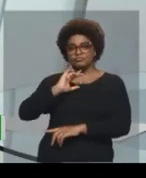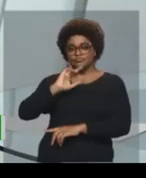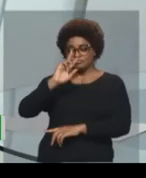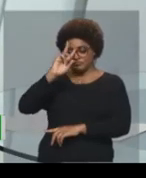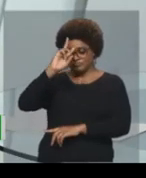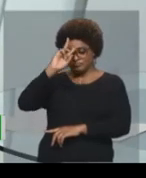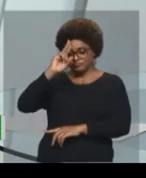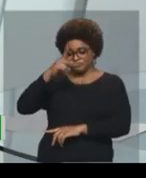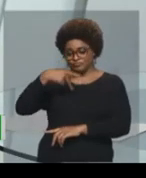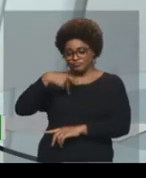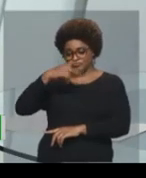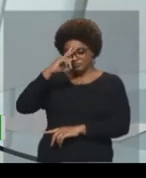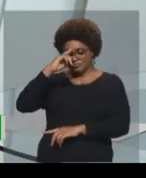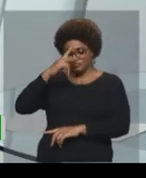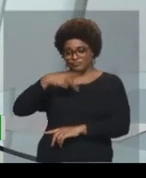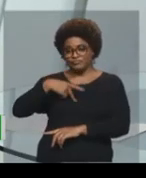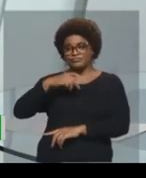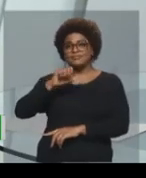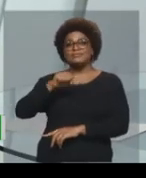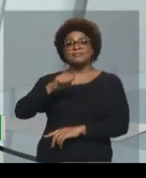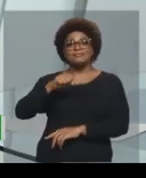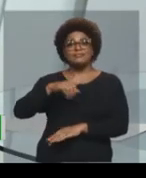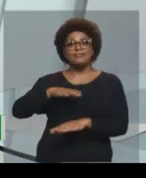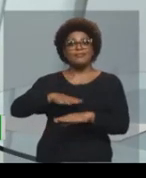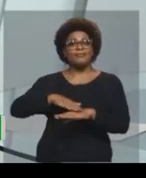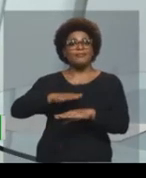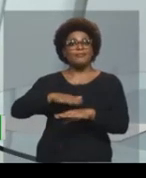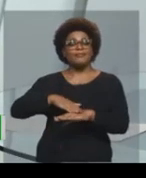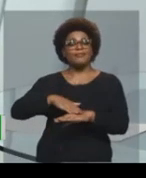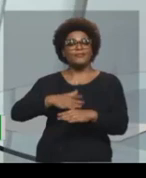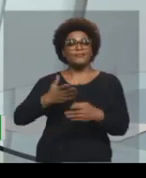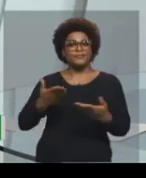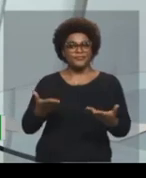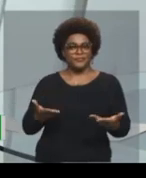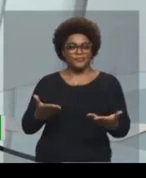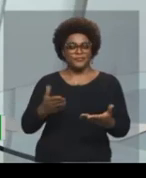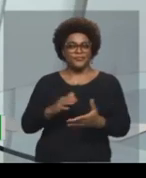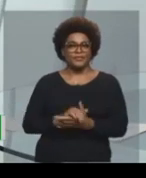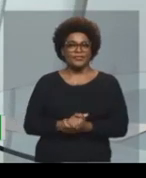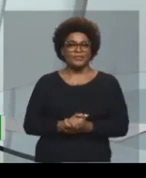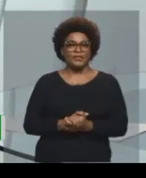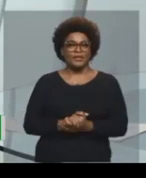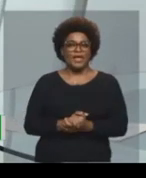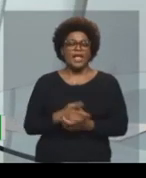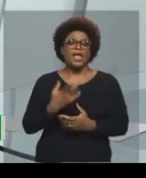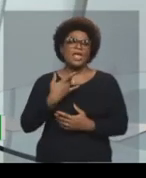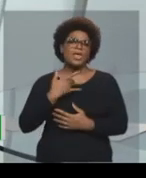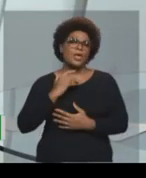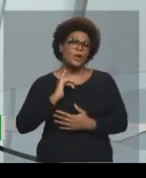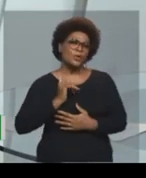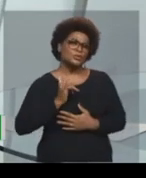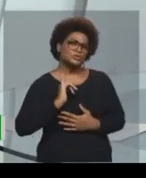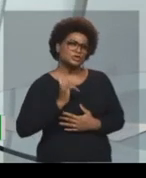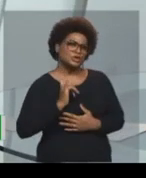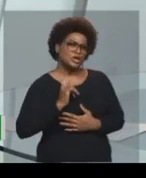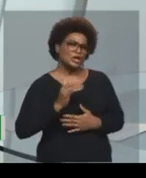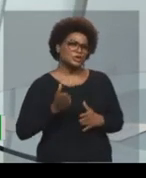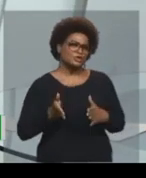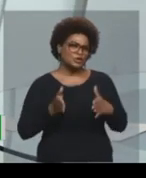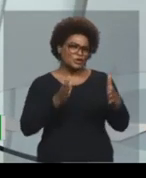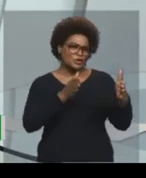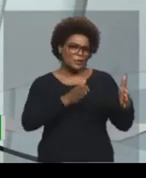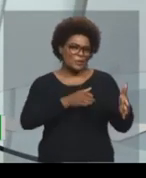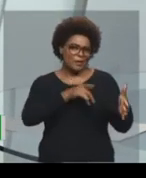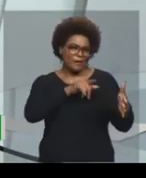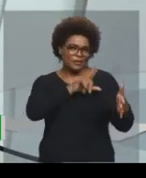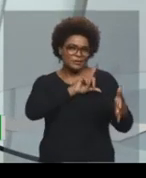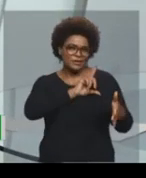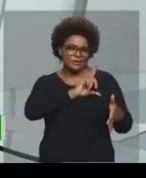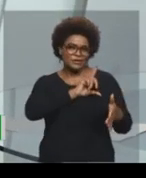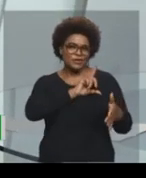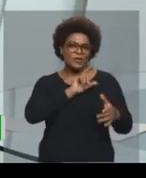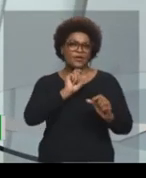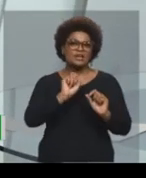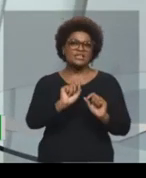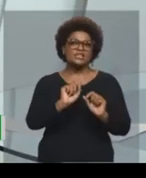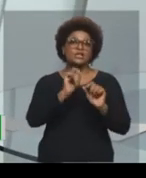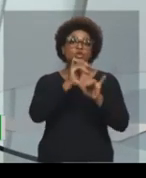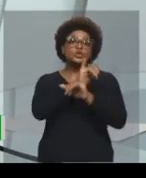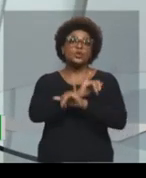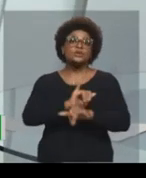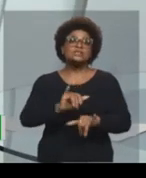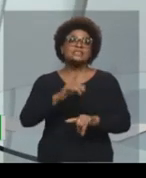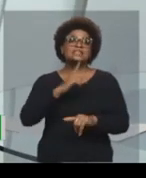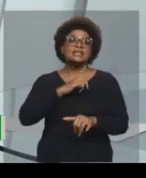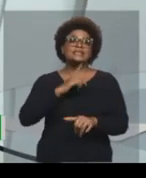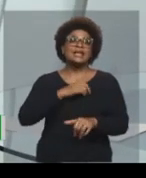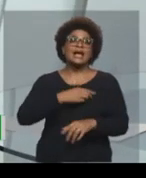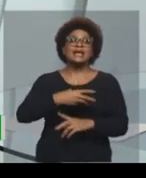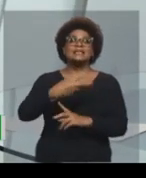da pessoa, tá? E eu comentei no bloco passado sobre a notícia. A notícia está na terceira pessoa. Por quê? Porque